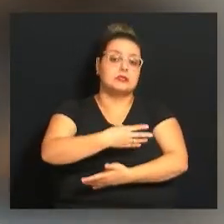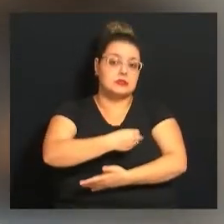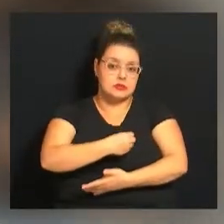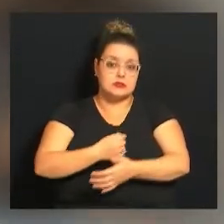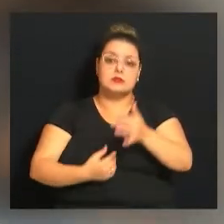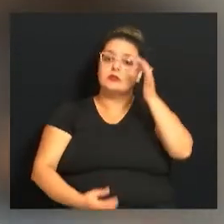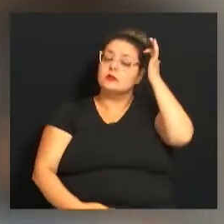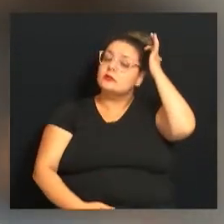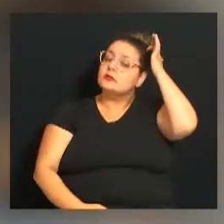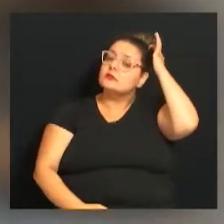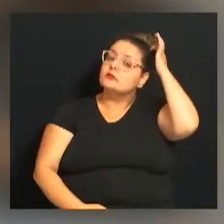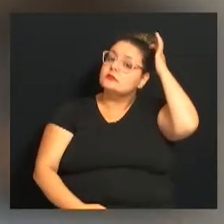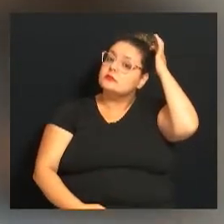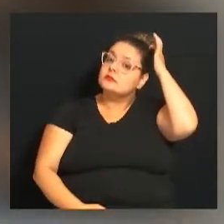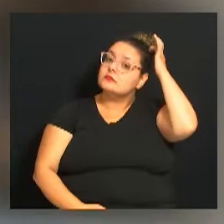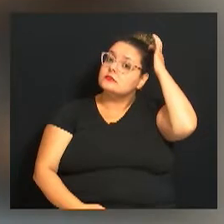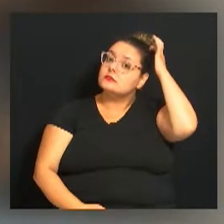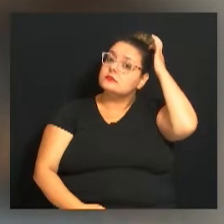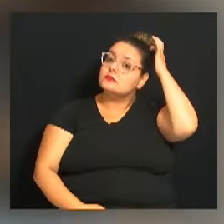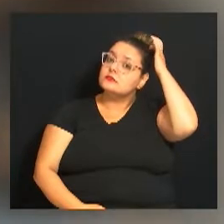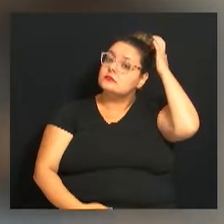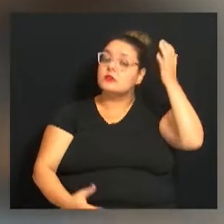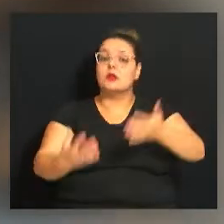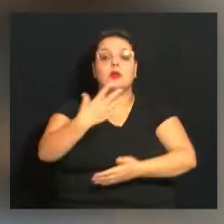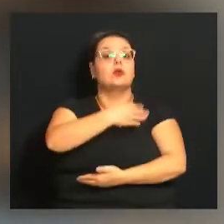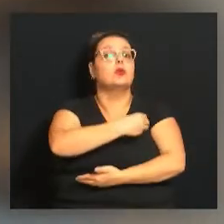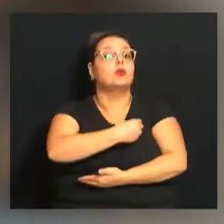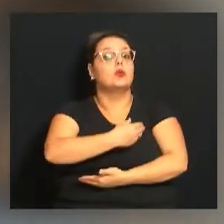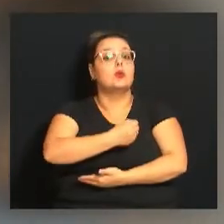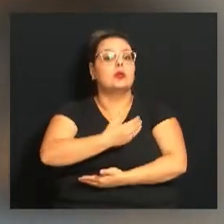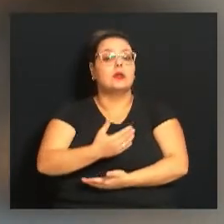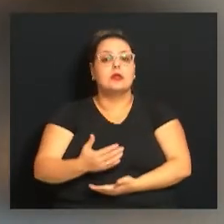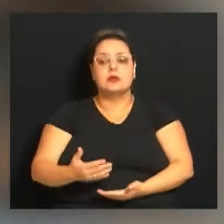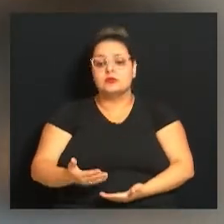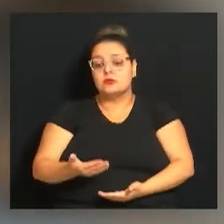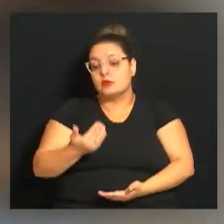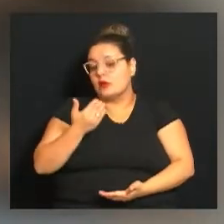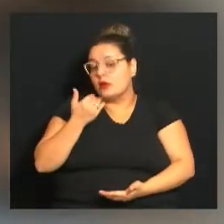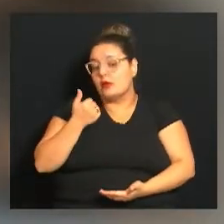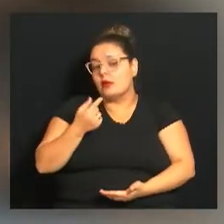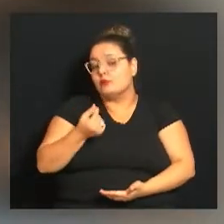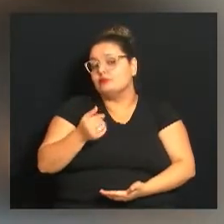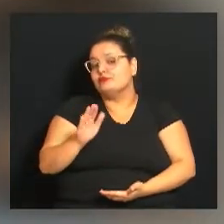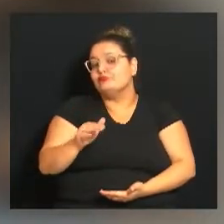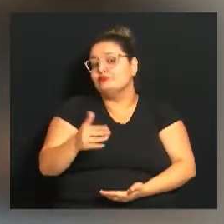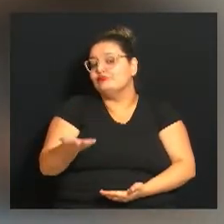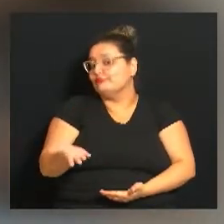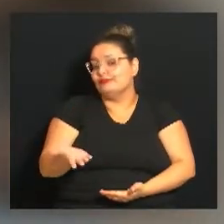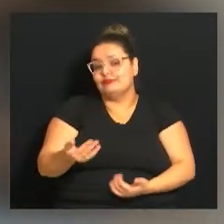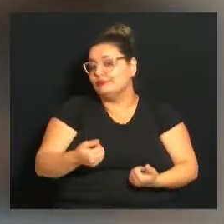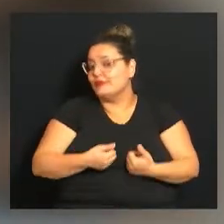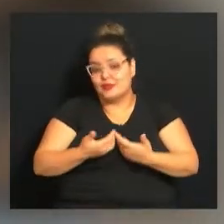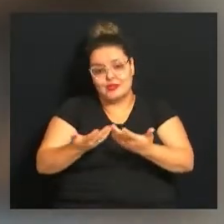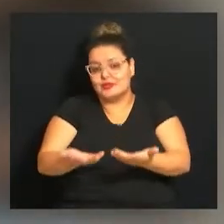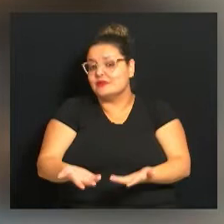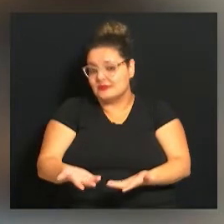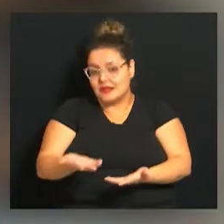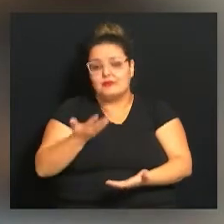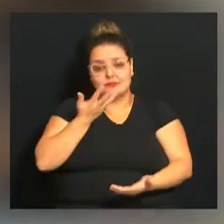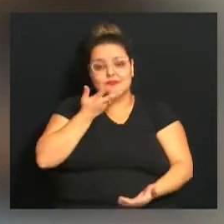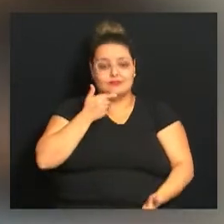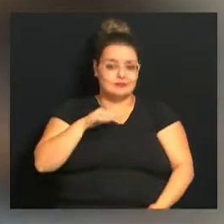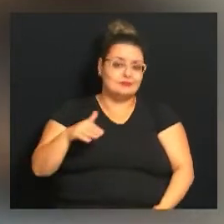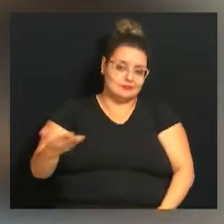leite, e o leite materno, ele é o alimento mais barato, né, que se pode ofertar para uma criança, né,